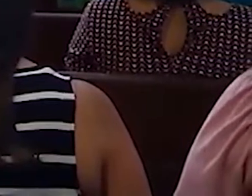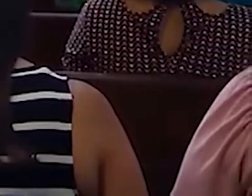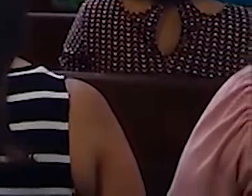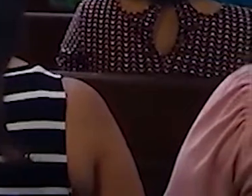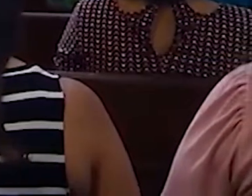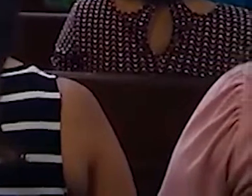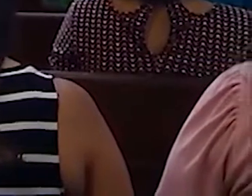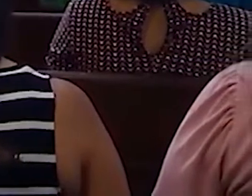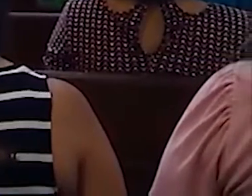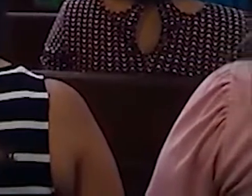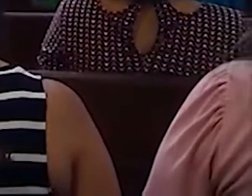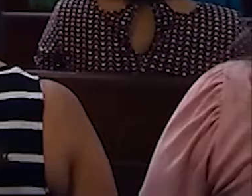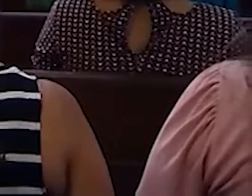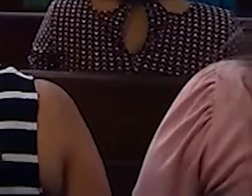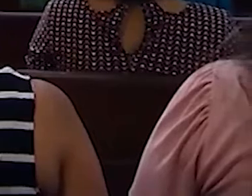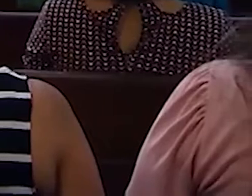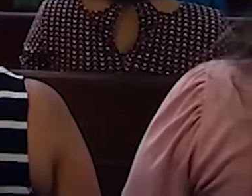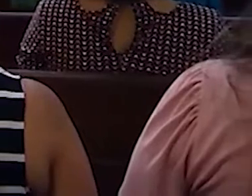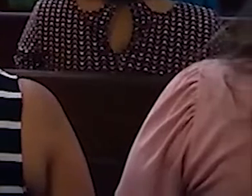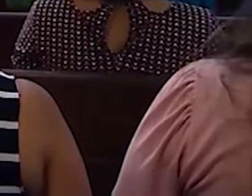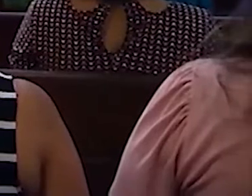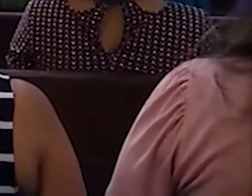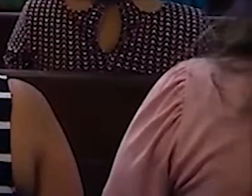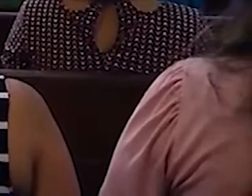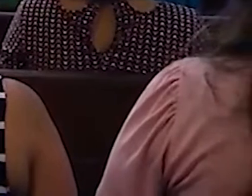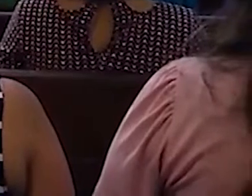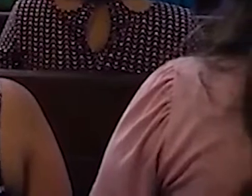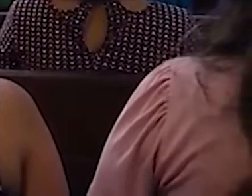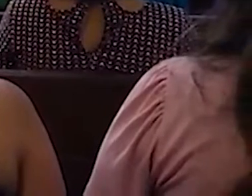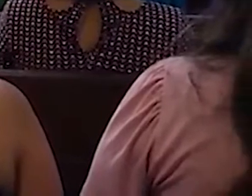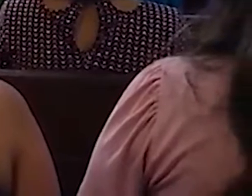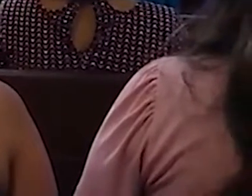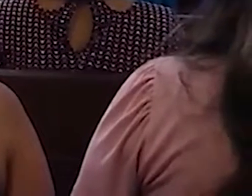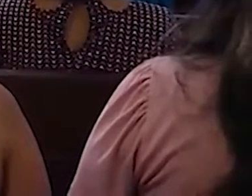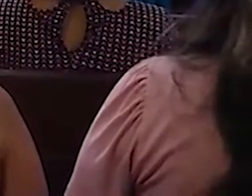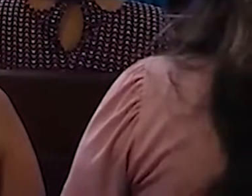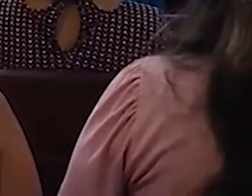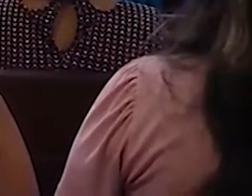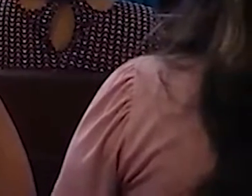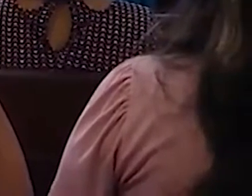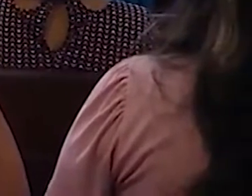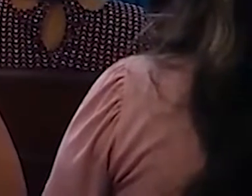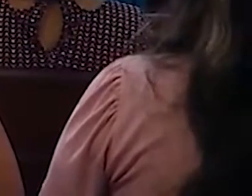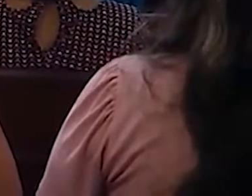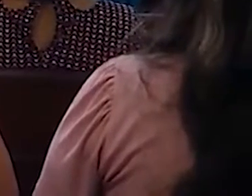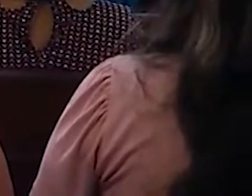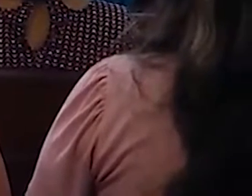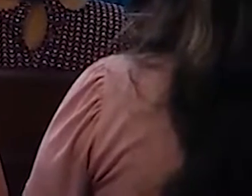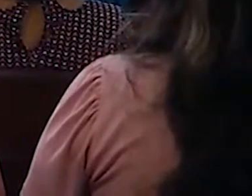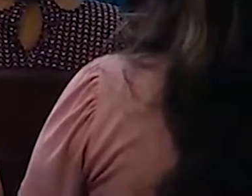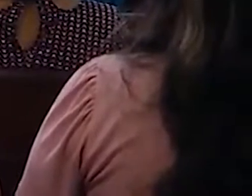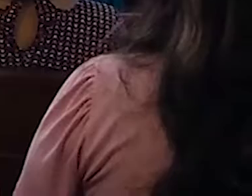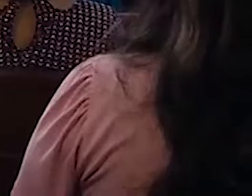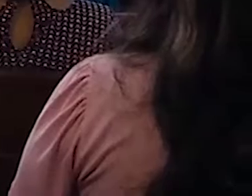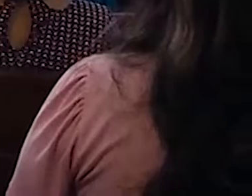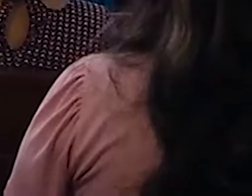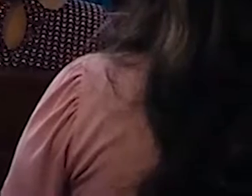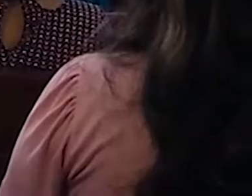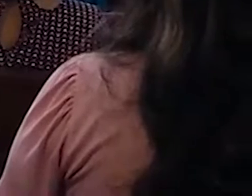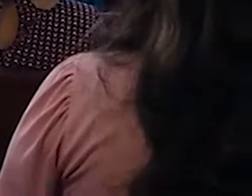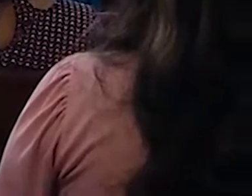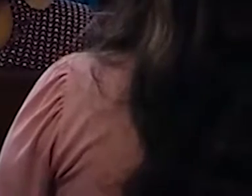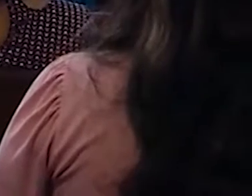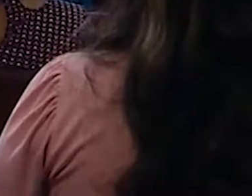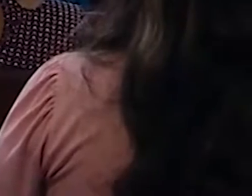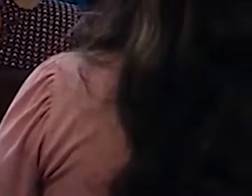andamos pela fé, por uma palavra de Deus. Então, por isso, de vez em quando, o deserto chega na nossa vida. E o deserto não